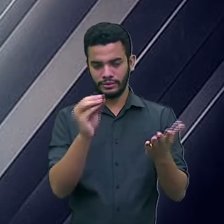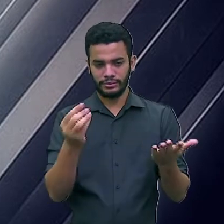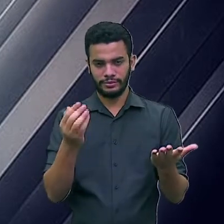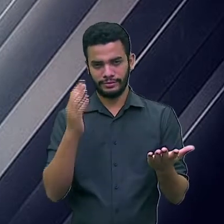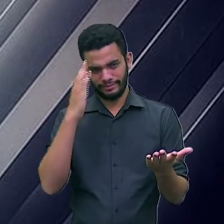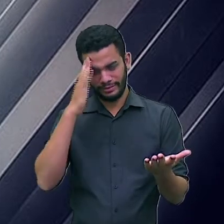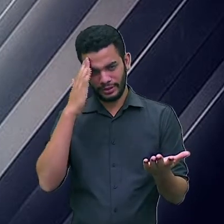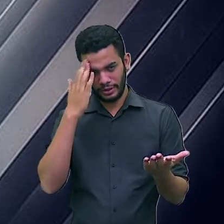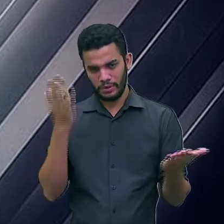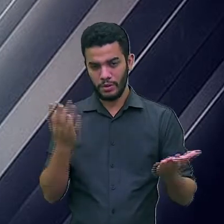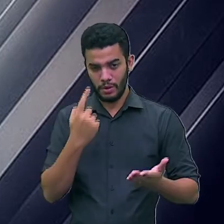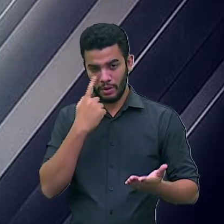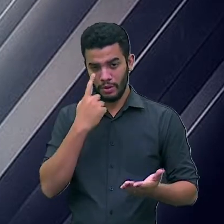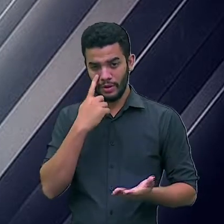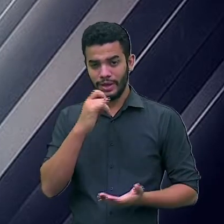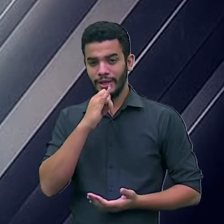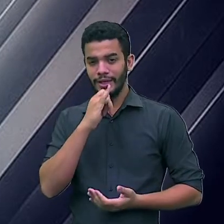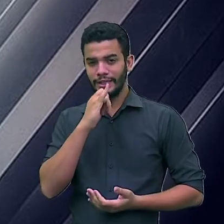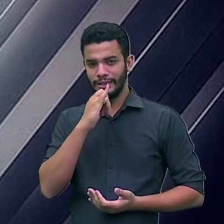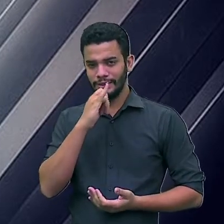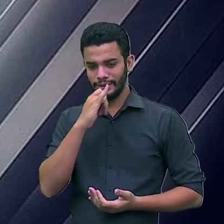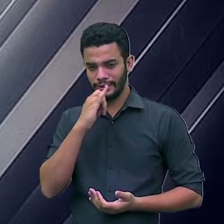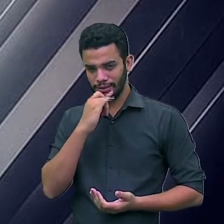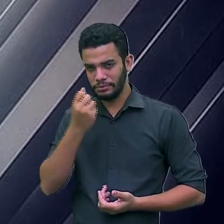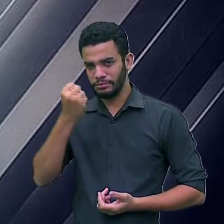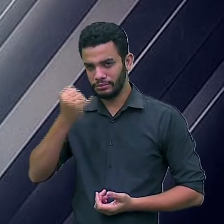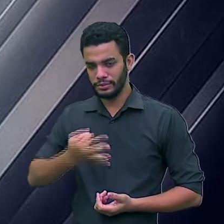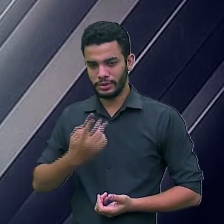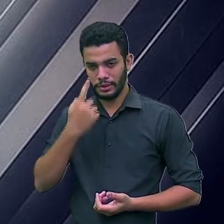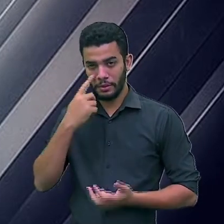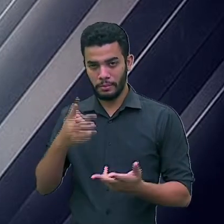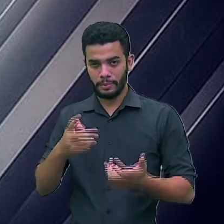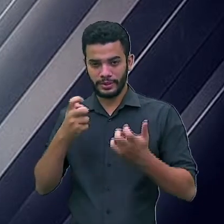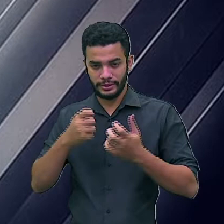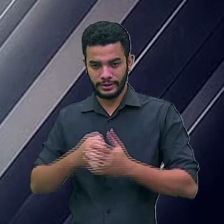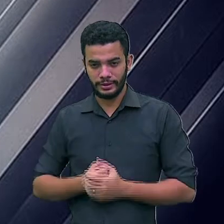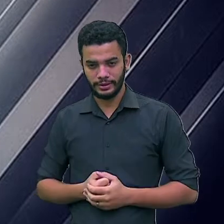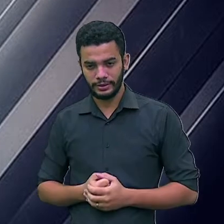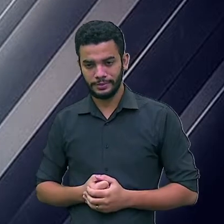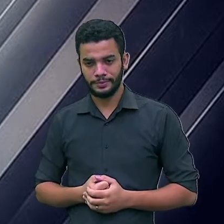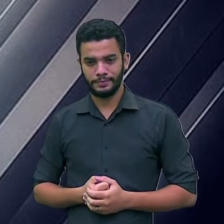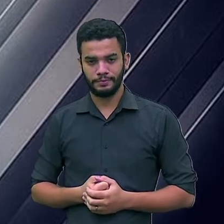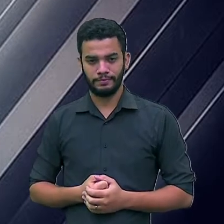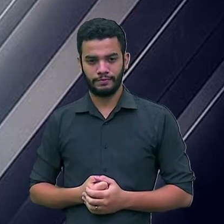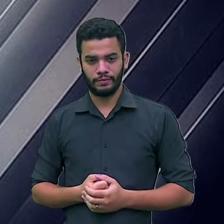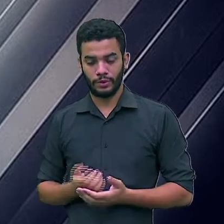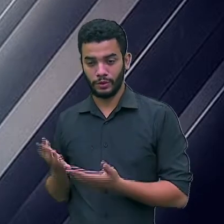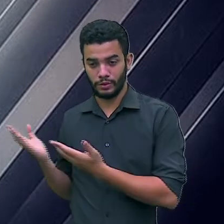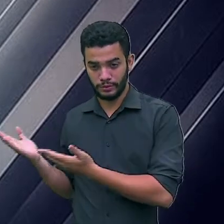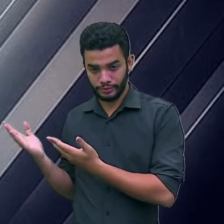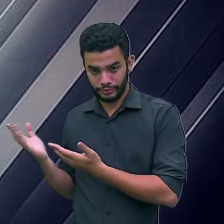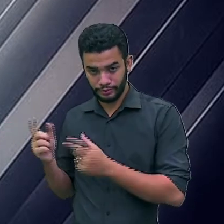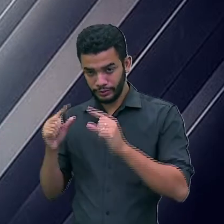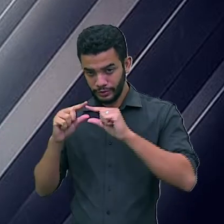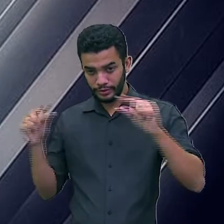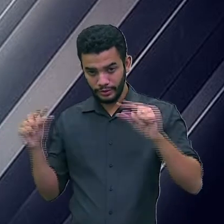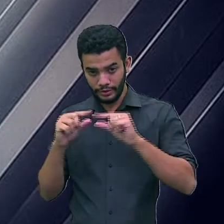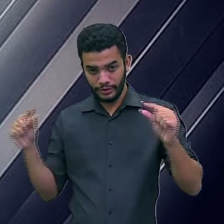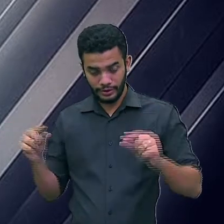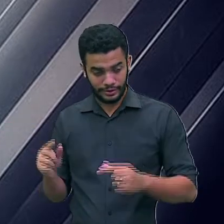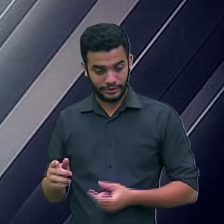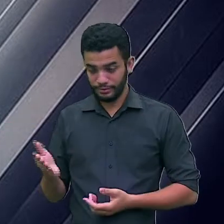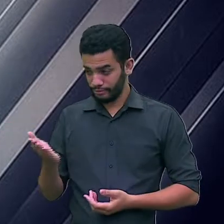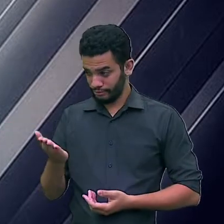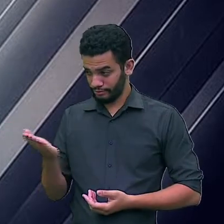Fazer uma avaliação minuciosa desses termos aqui. Uma análise. As professoras